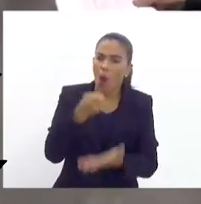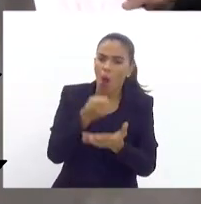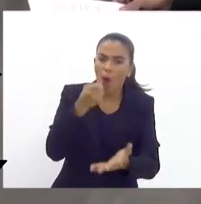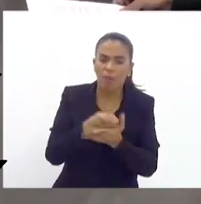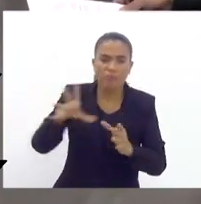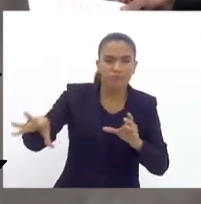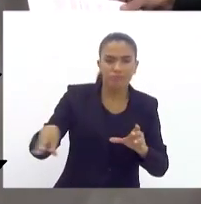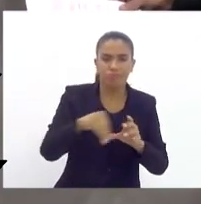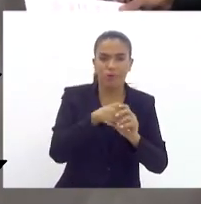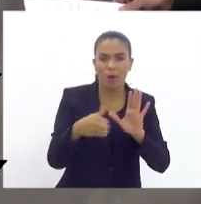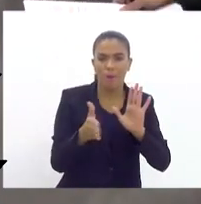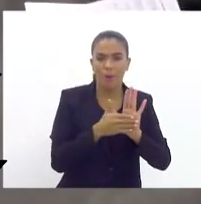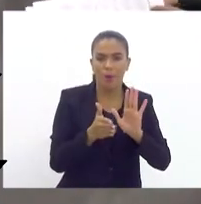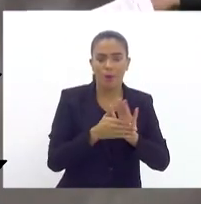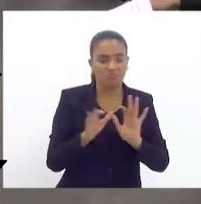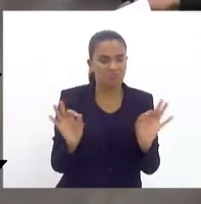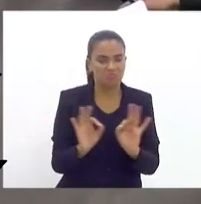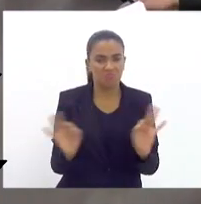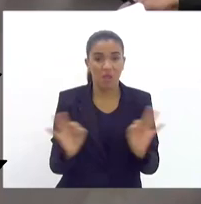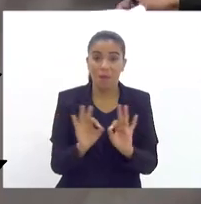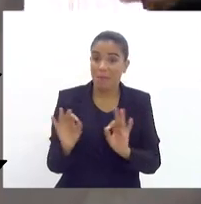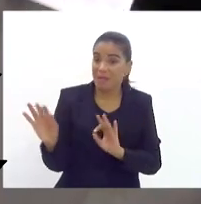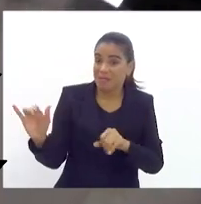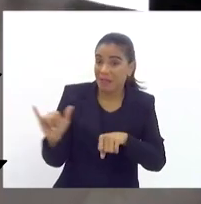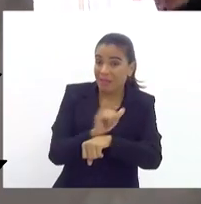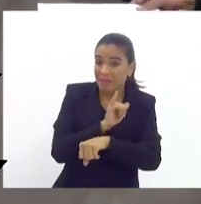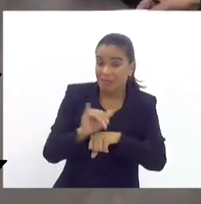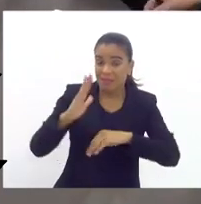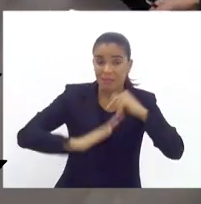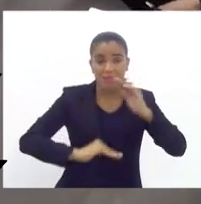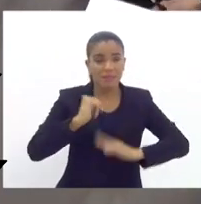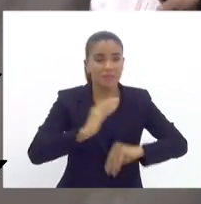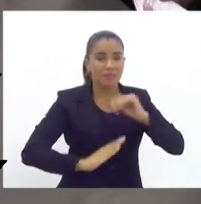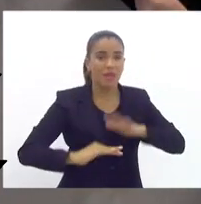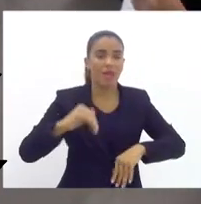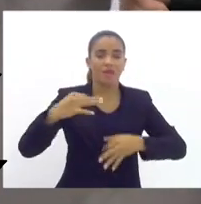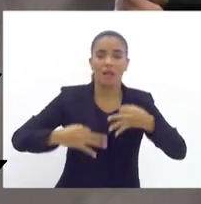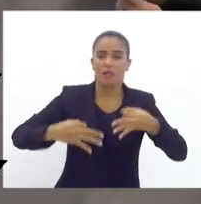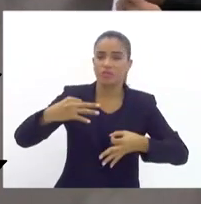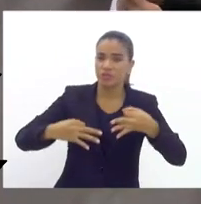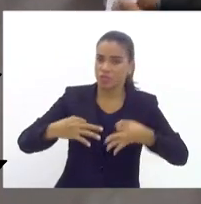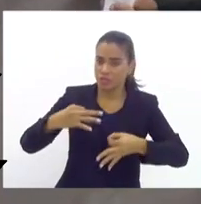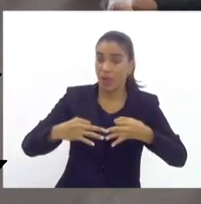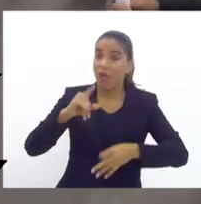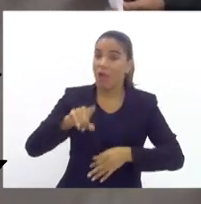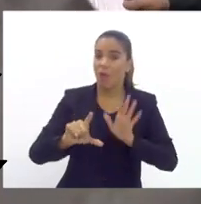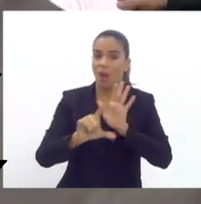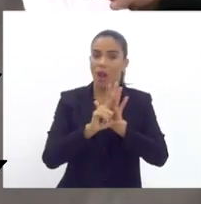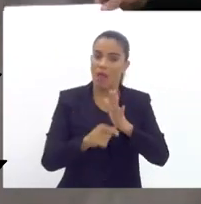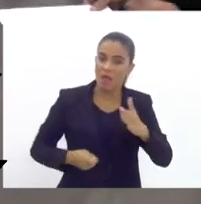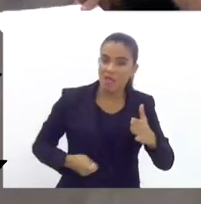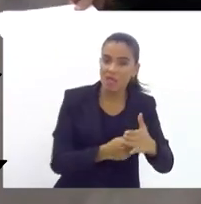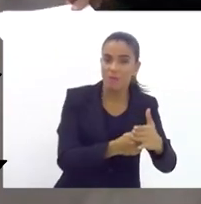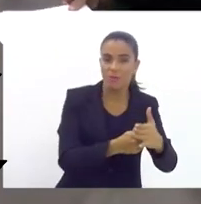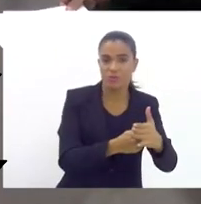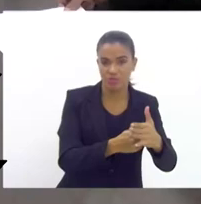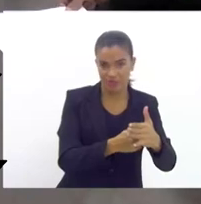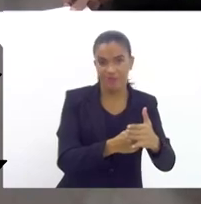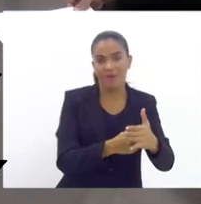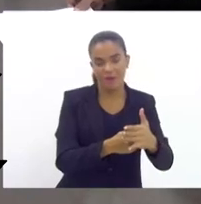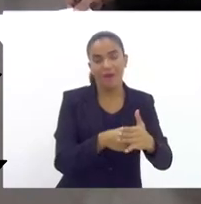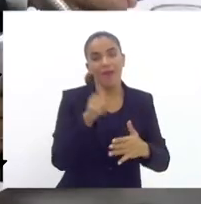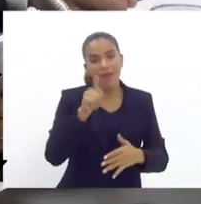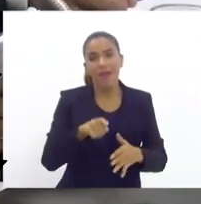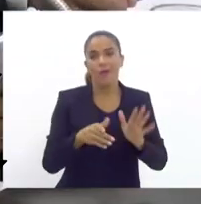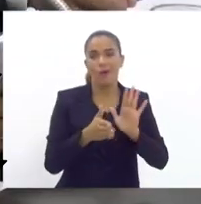programa. Concordo, mas na técnica legislativa... Ele é uma lei impositiva. A gente depreende que